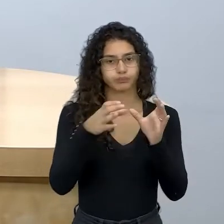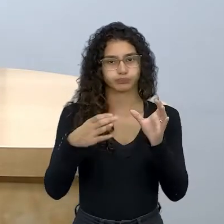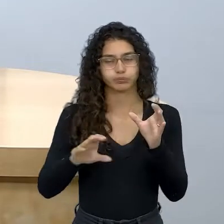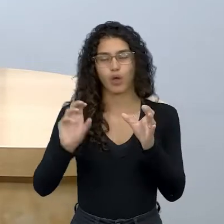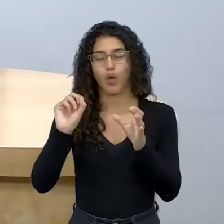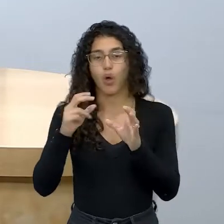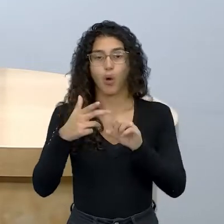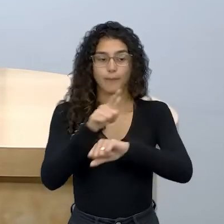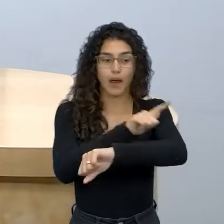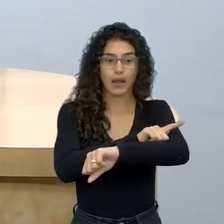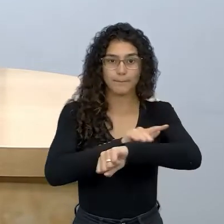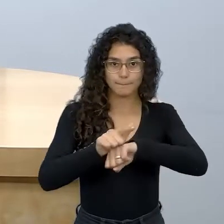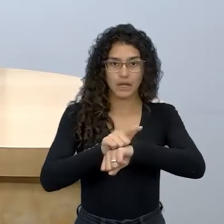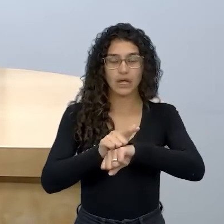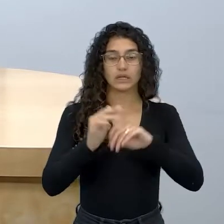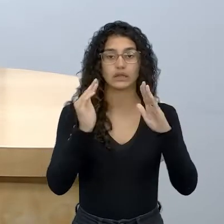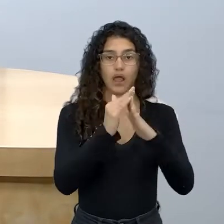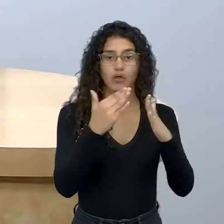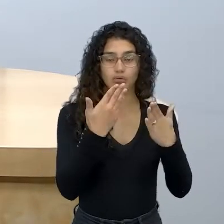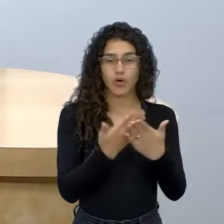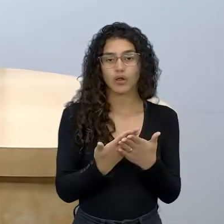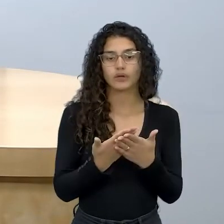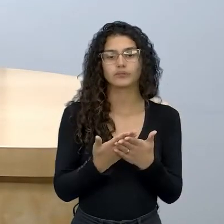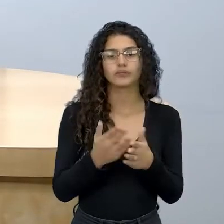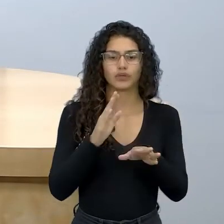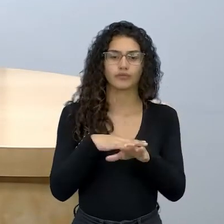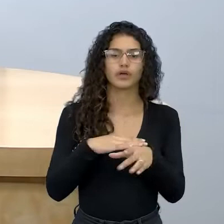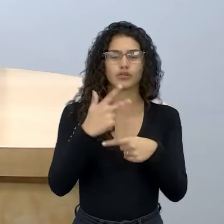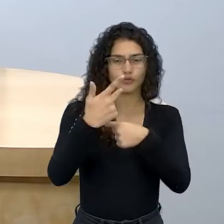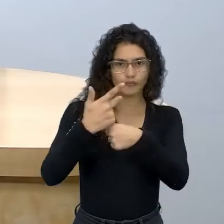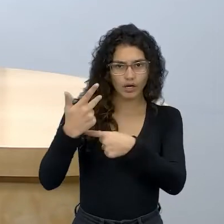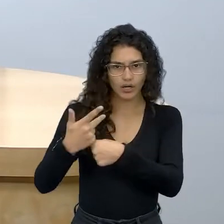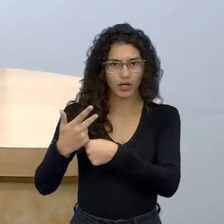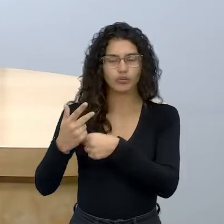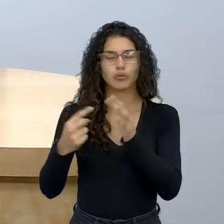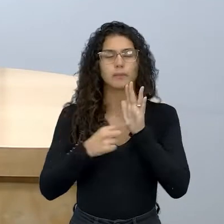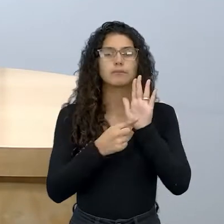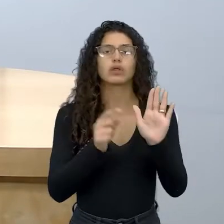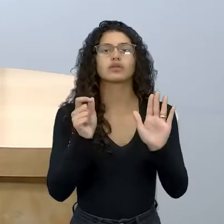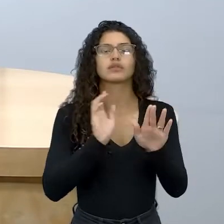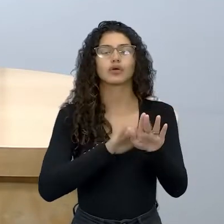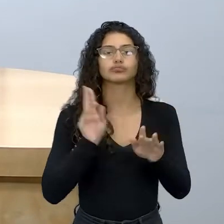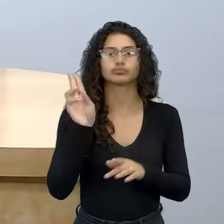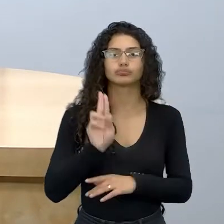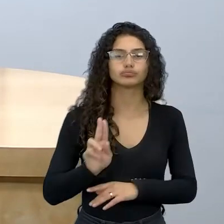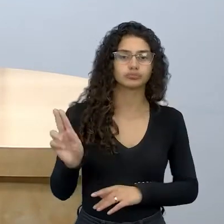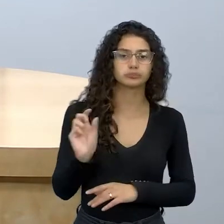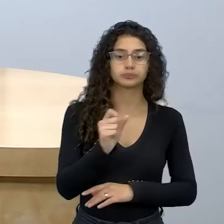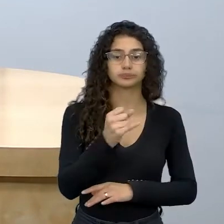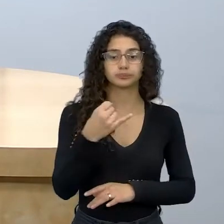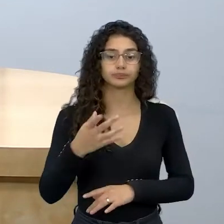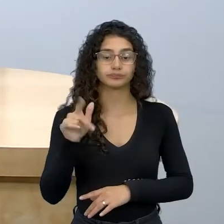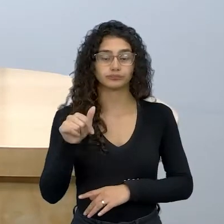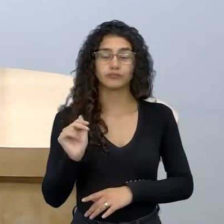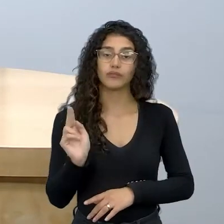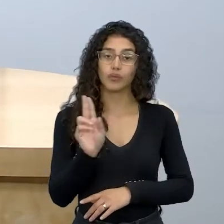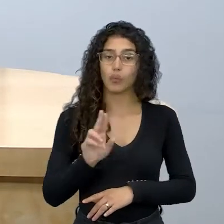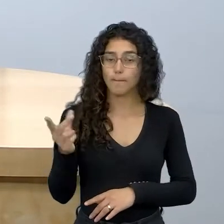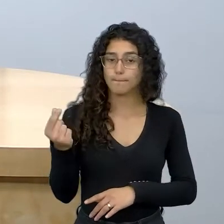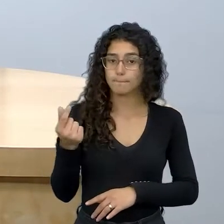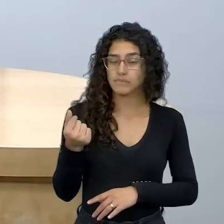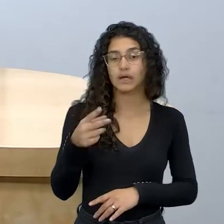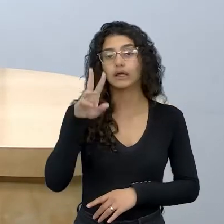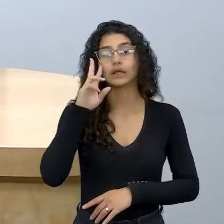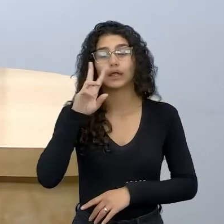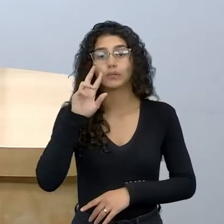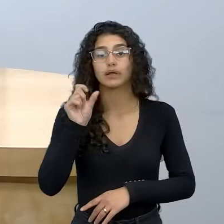a limpeza do pátio, né? Monta aí o videozinho, mostra o que você vai usar, quanto que é o custo.